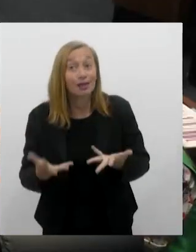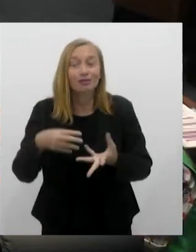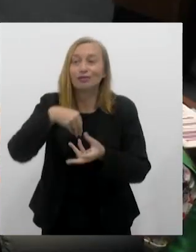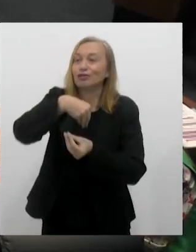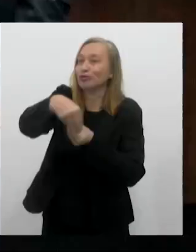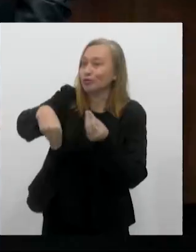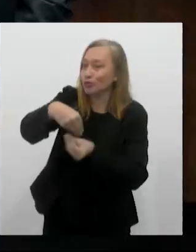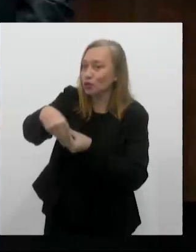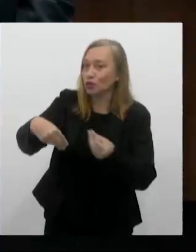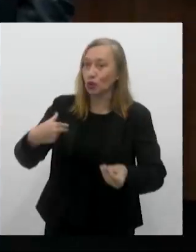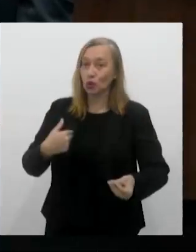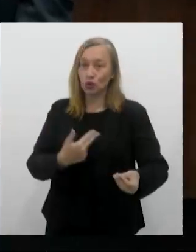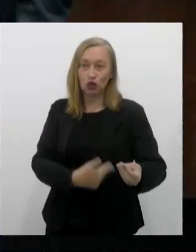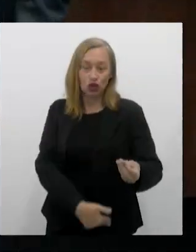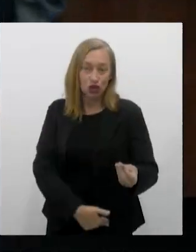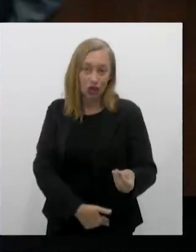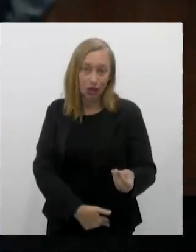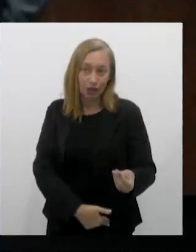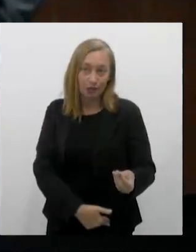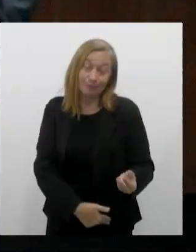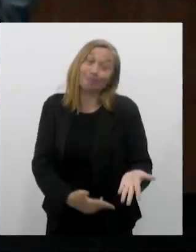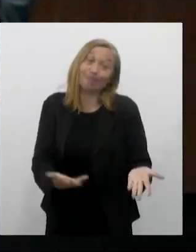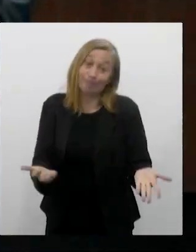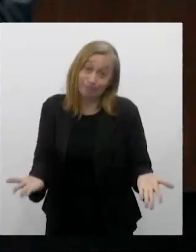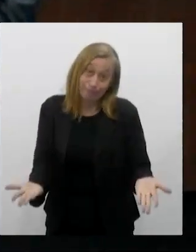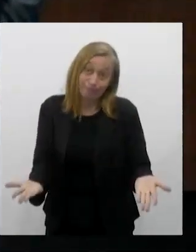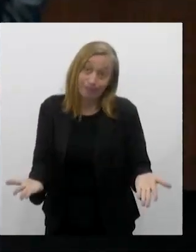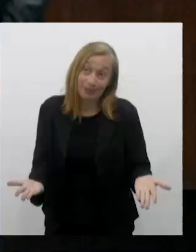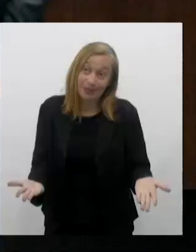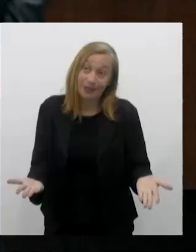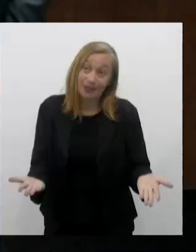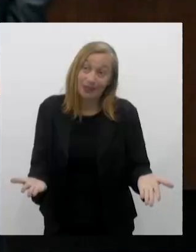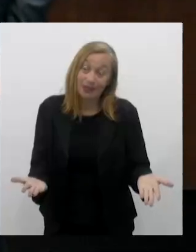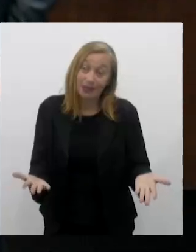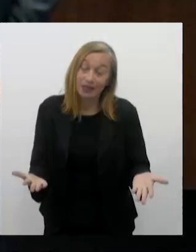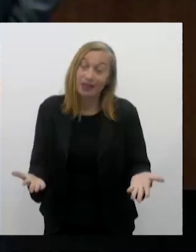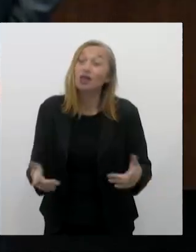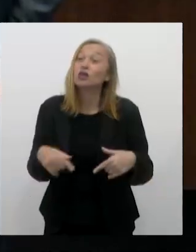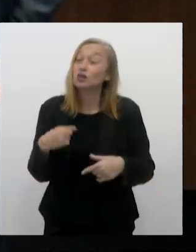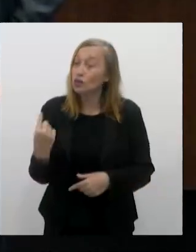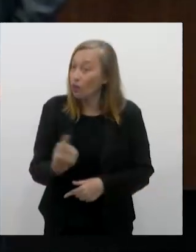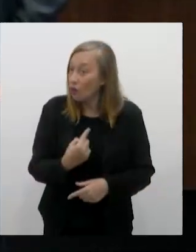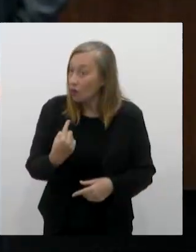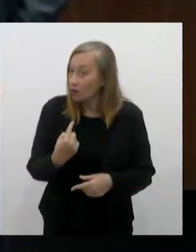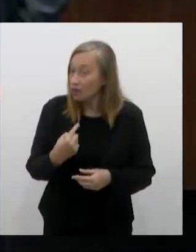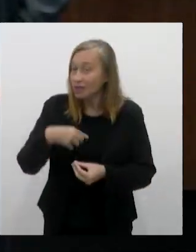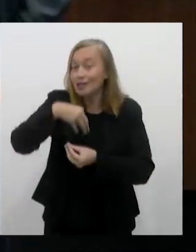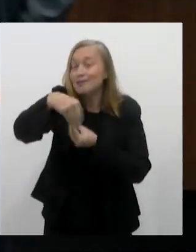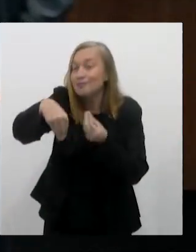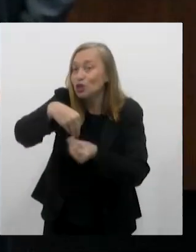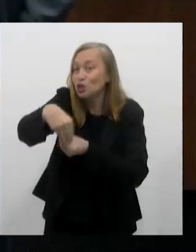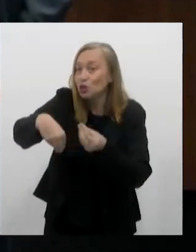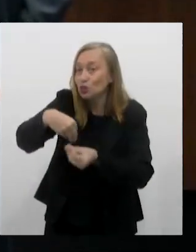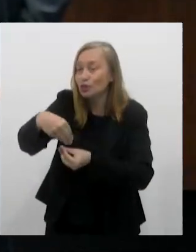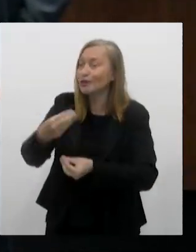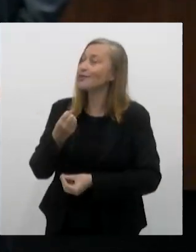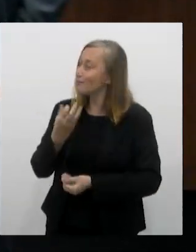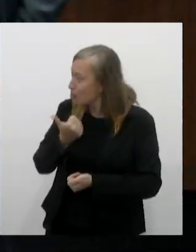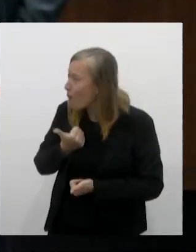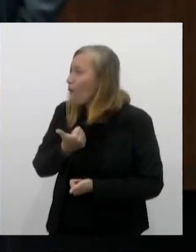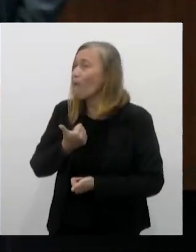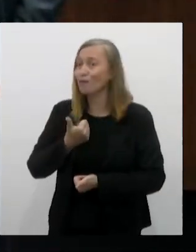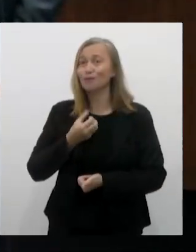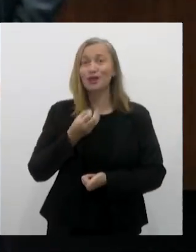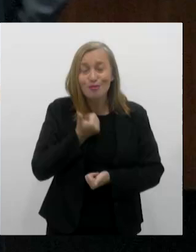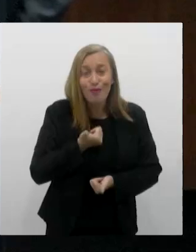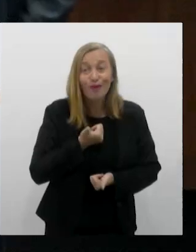Homo chineses não existem, né? Então, nós somos essa miscelânea. E que bom! E que